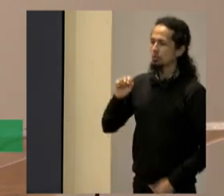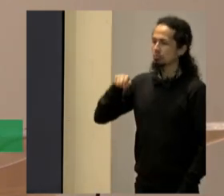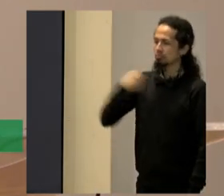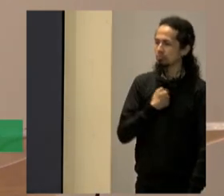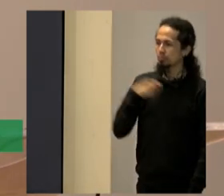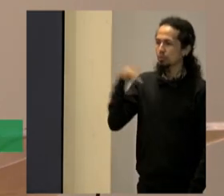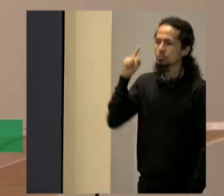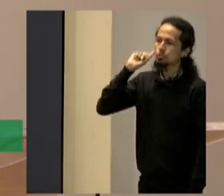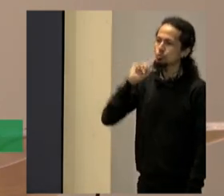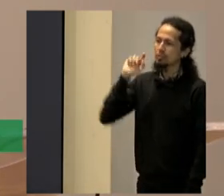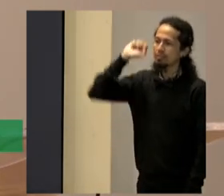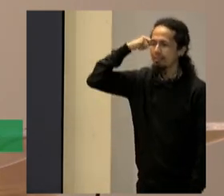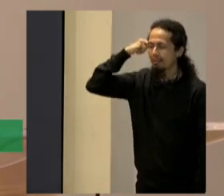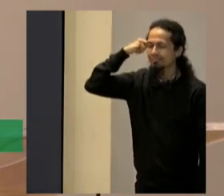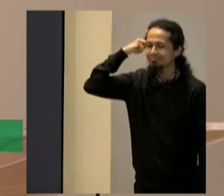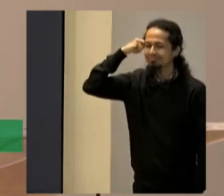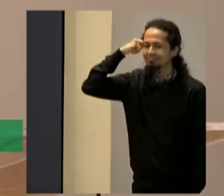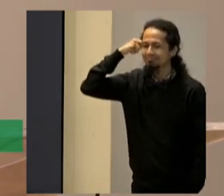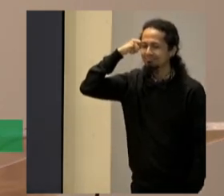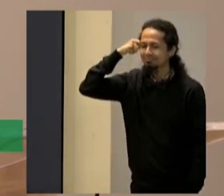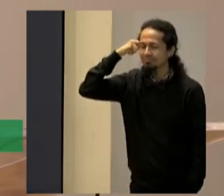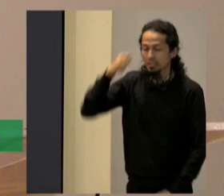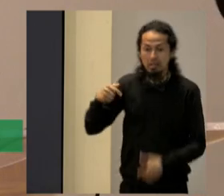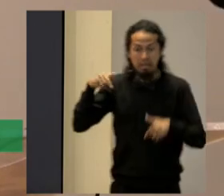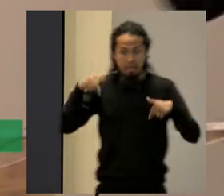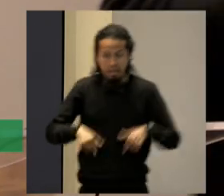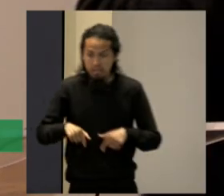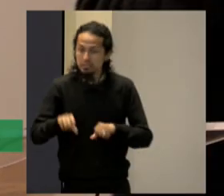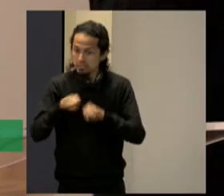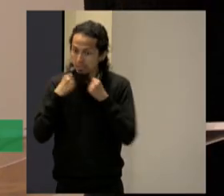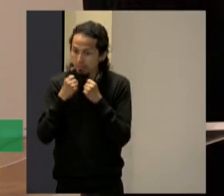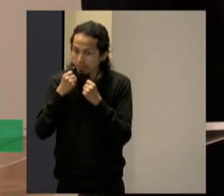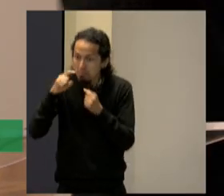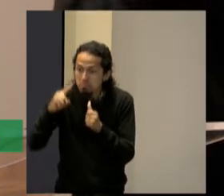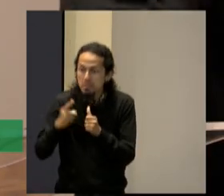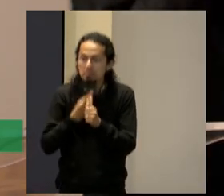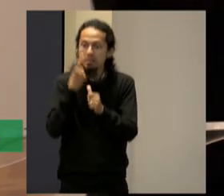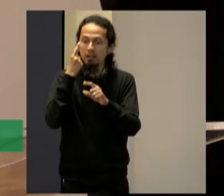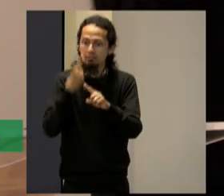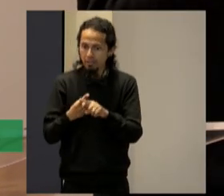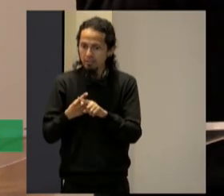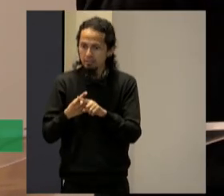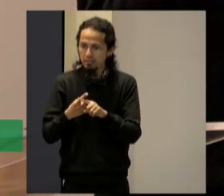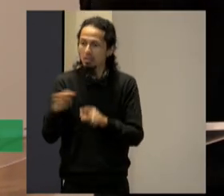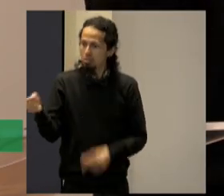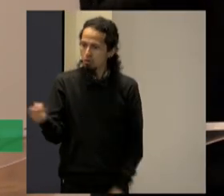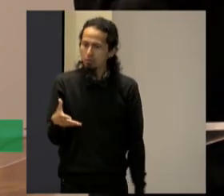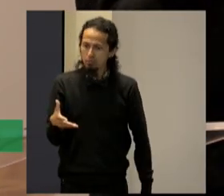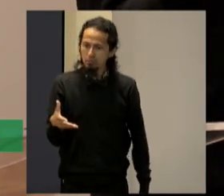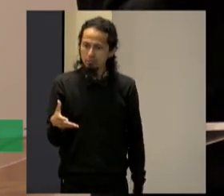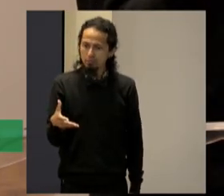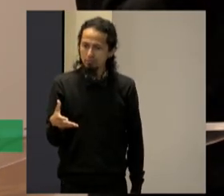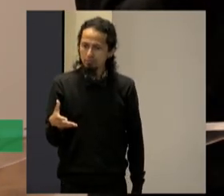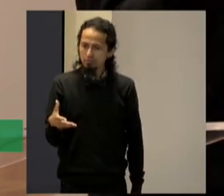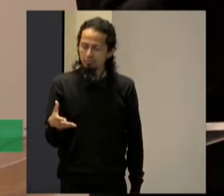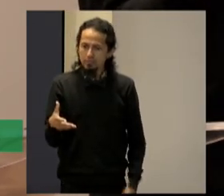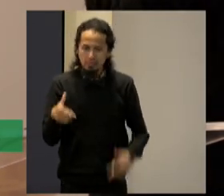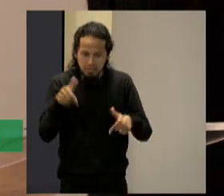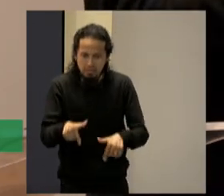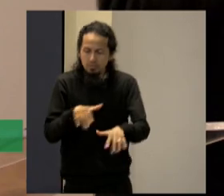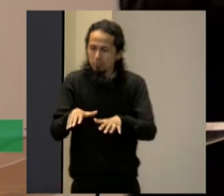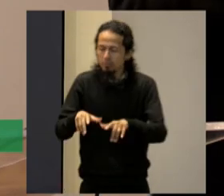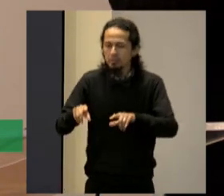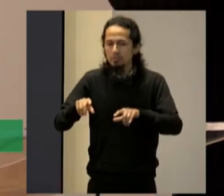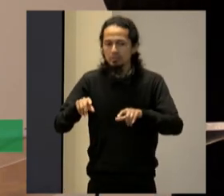Então, a partir do seminário de 2024, nós já temos um movimento novo. E, a partir desse movimento novo, a Secretaria